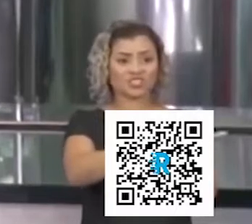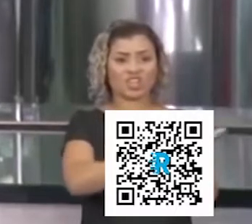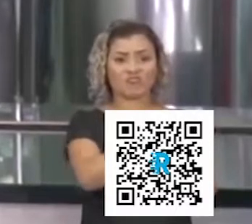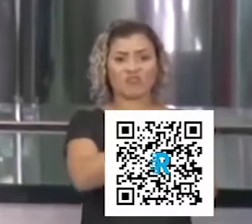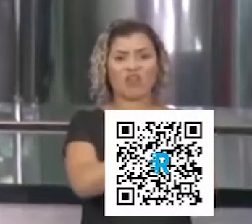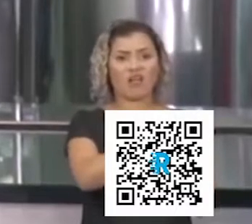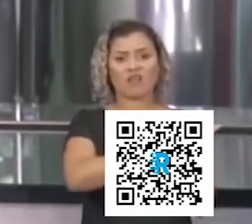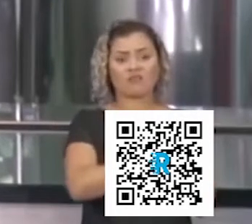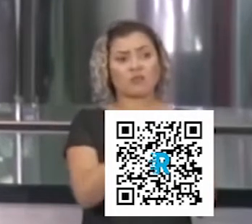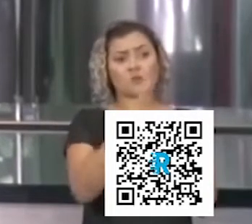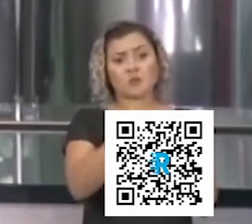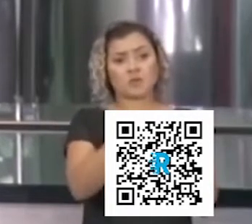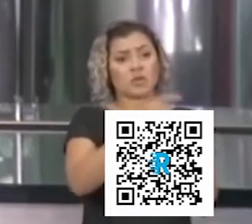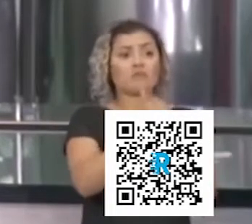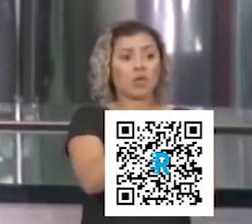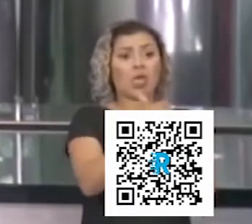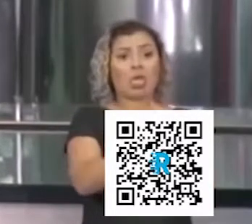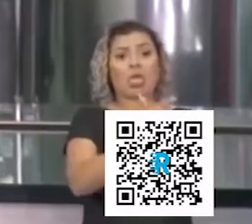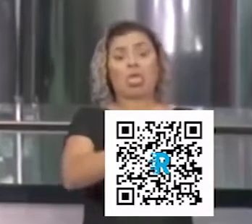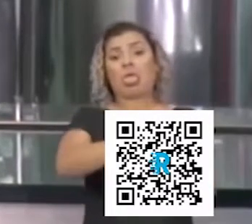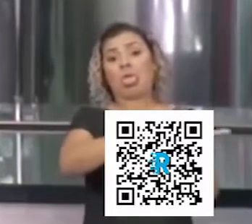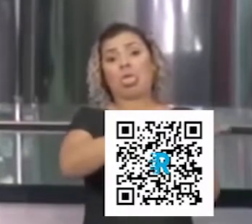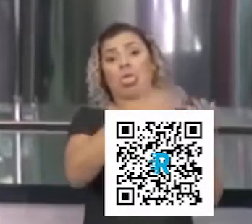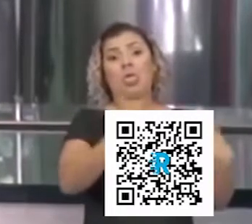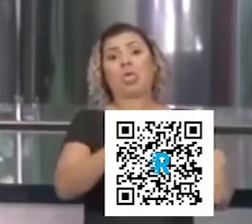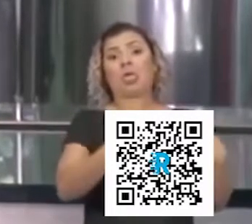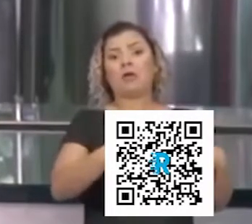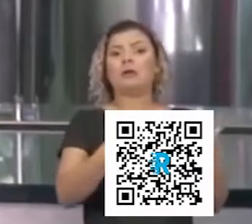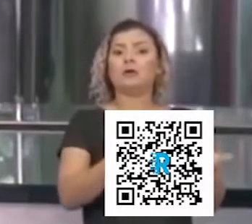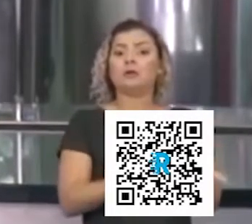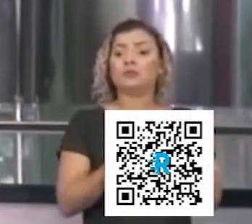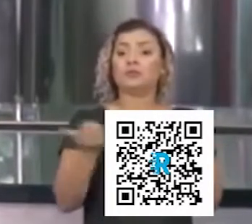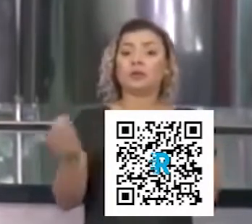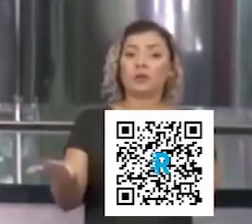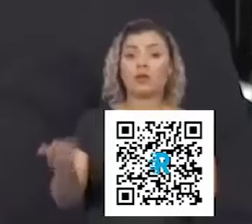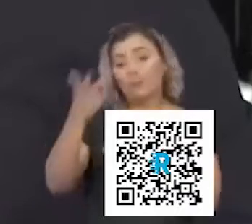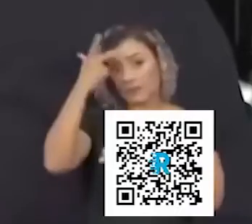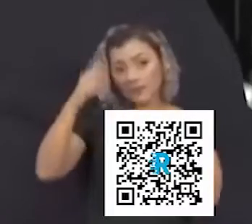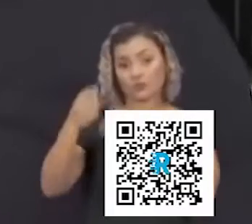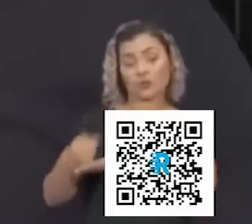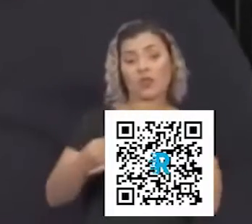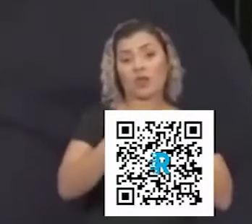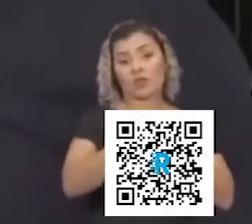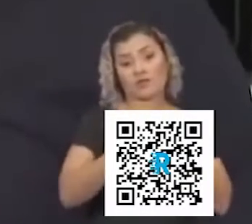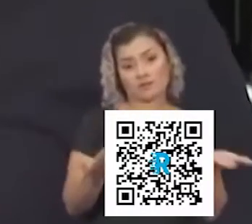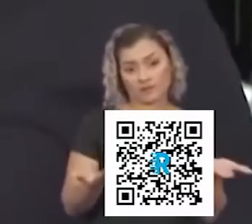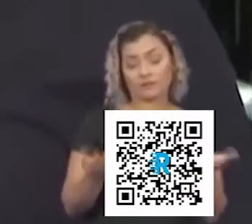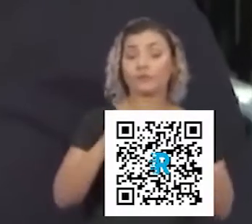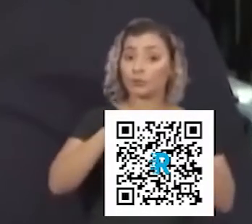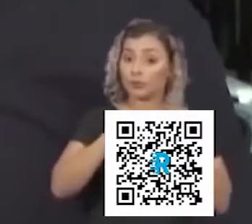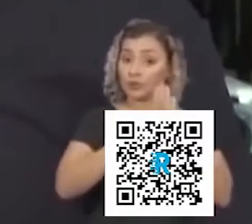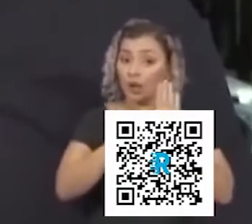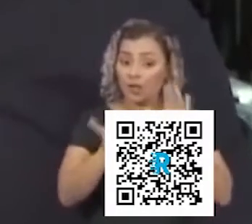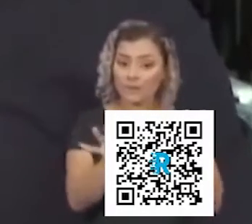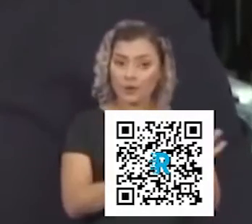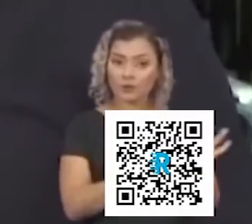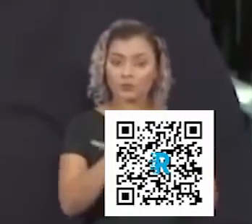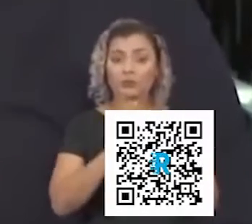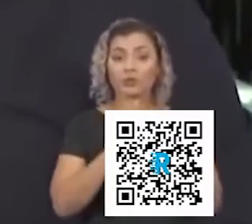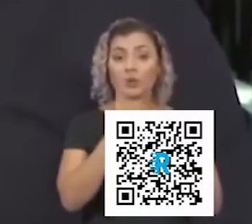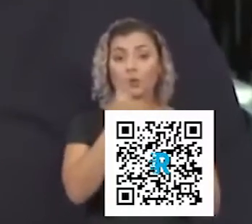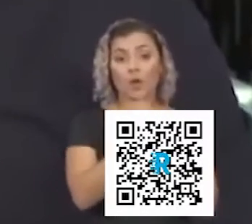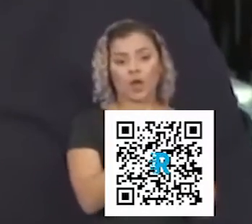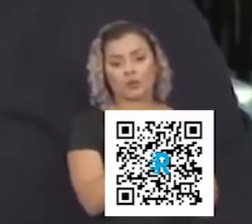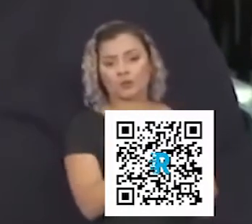que é um custo que a gente dá como cortesia para o cliente que leva para a viagem. O projeto de lei sancionado hoje tem prazo de 1